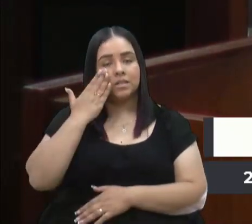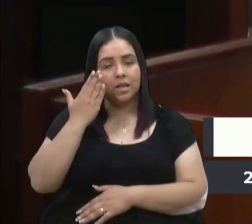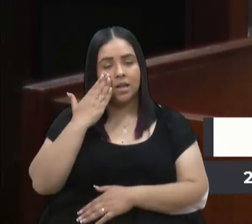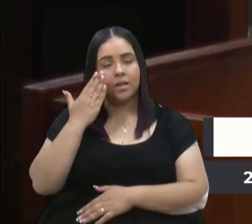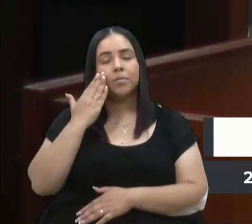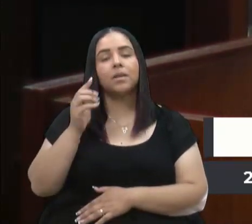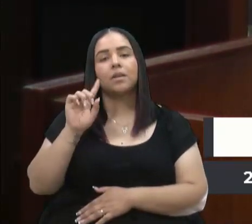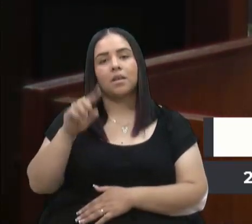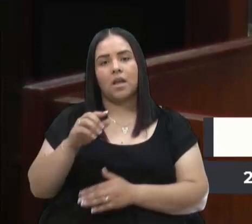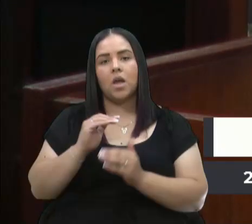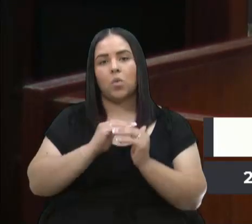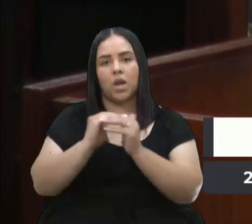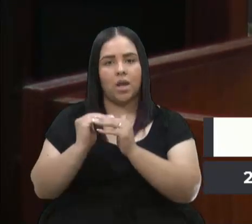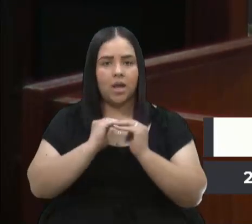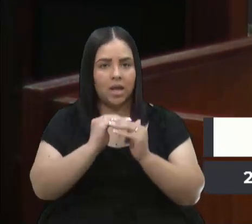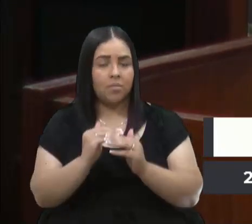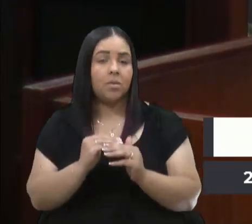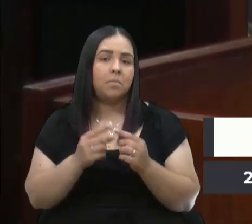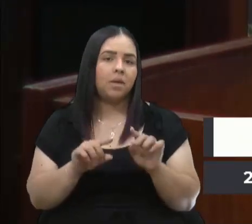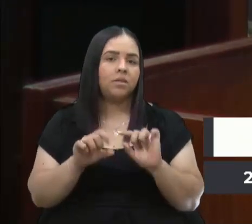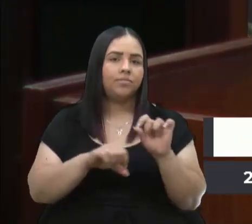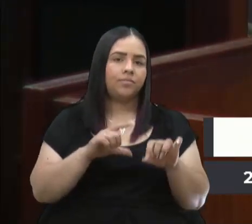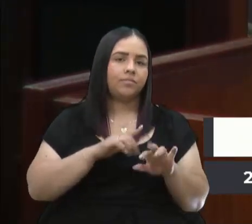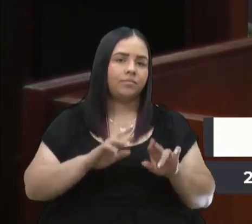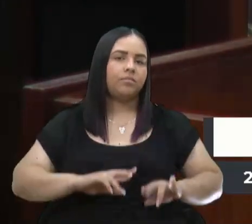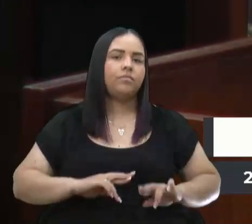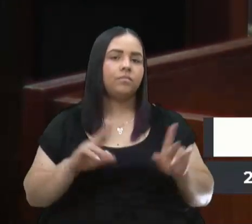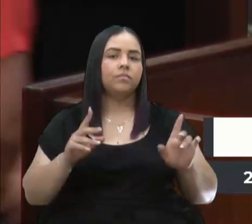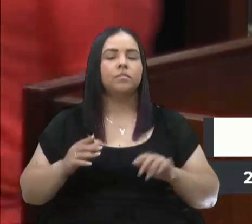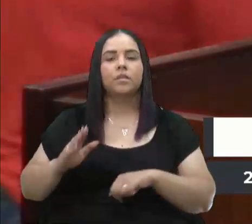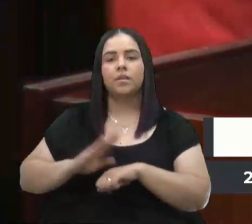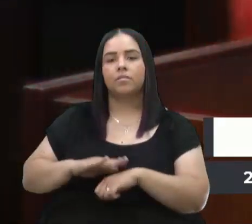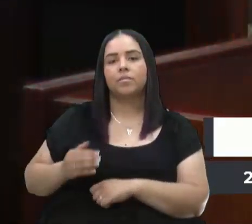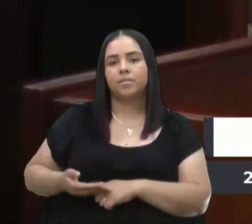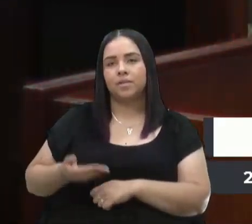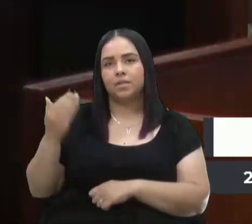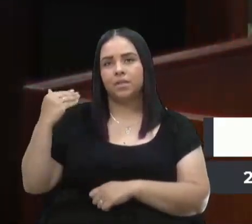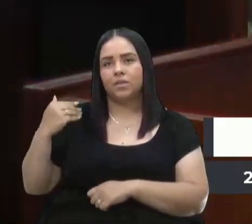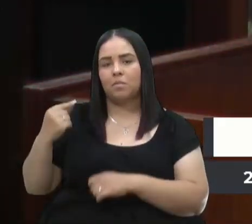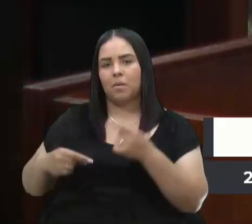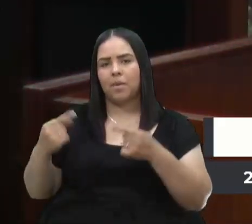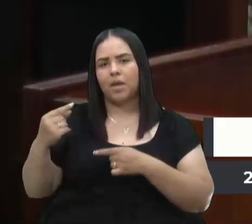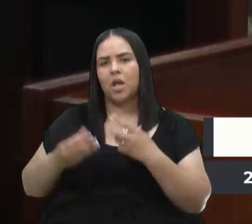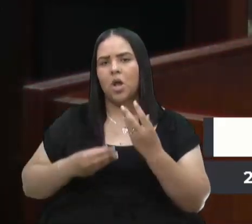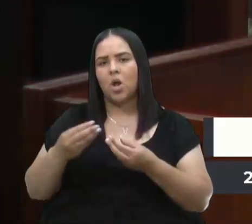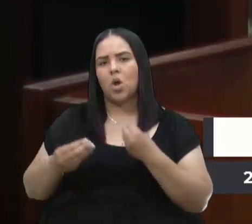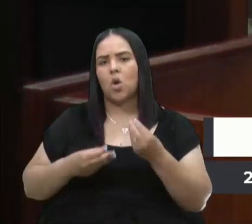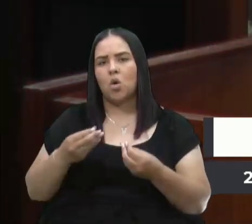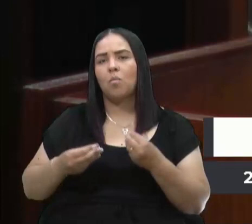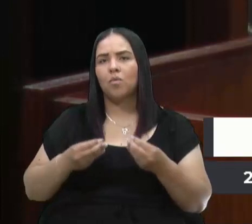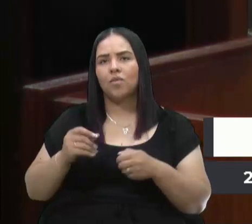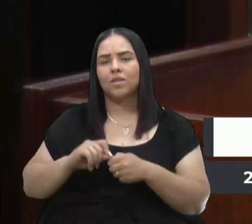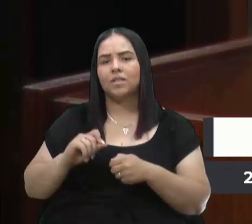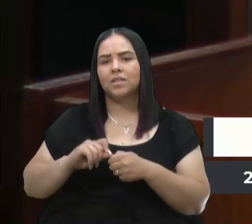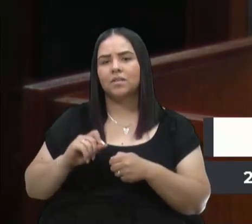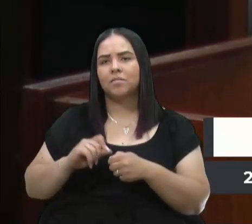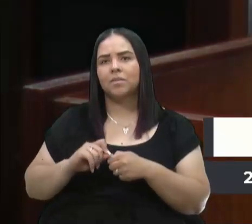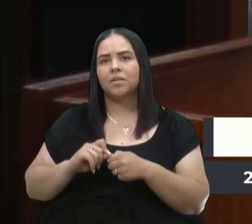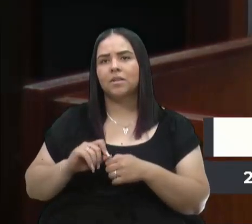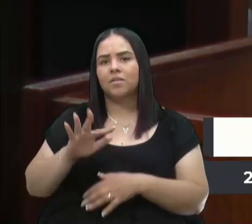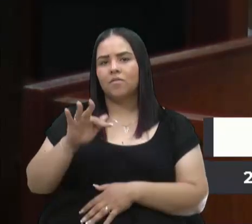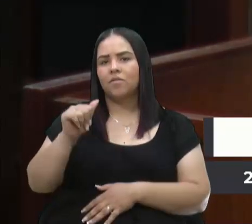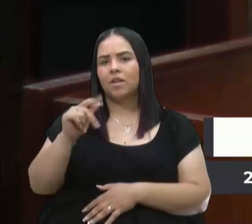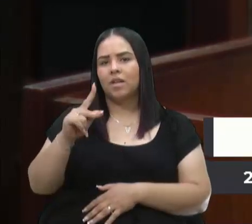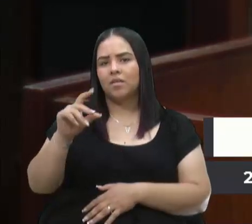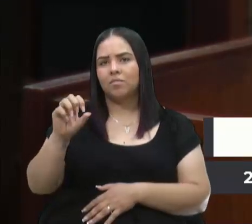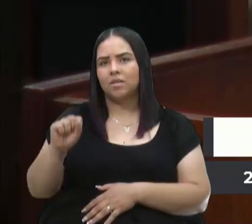estar de acordo nos últimos tempos e nas nossas discussões, o que é normal, é como equalizar essa conta do FAPES, esse